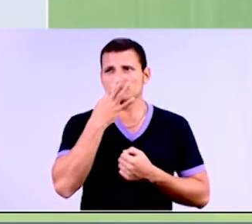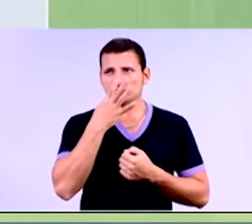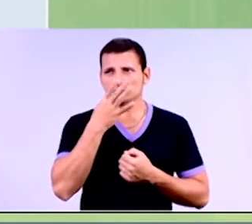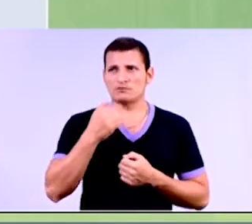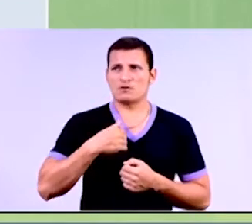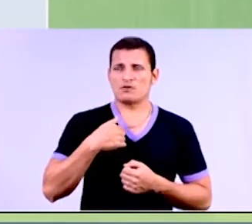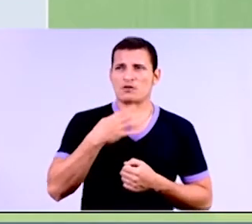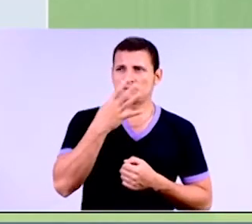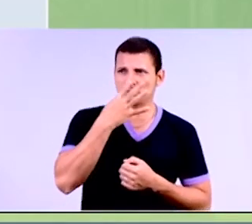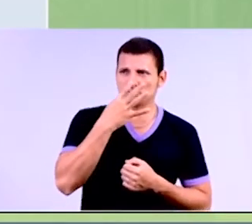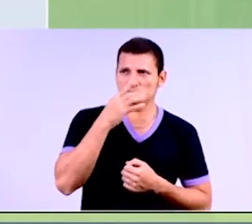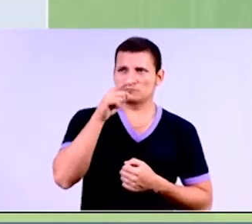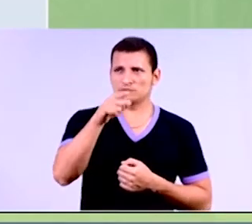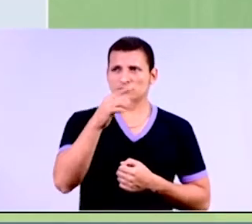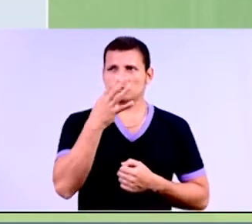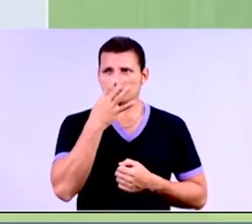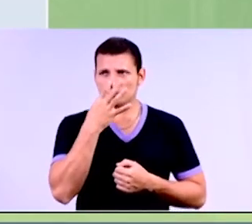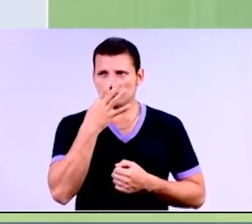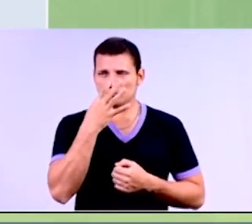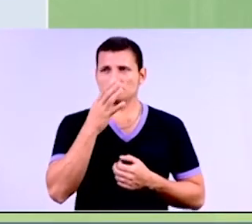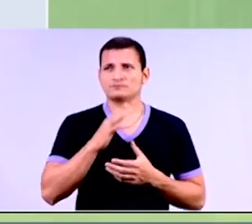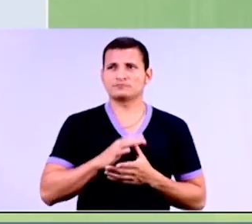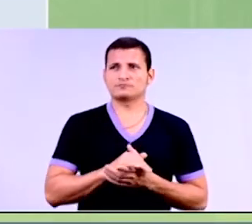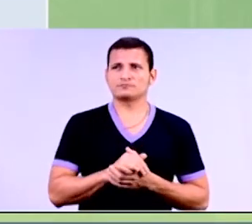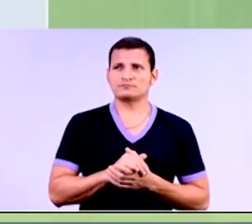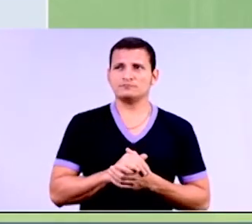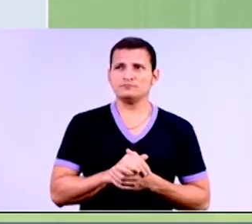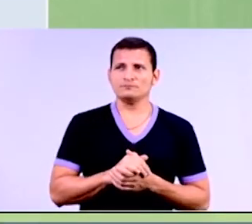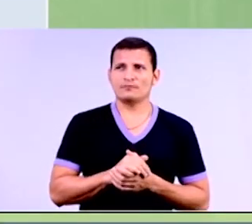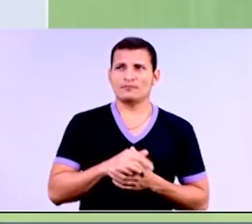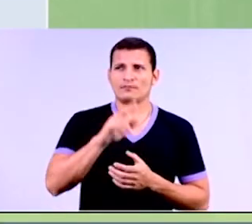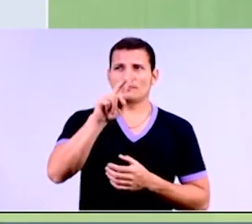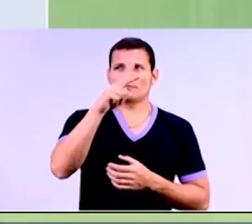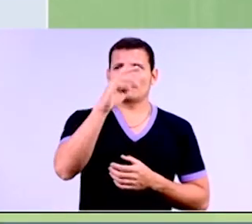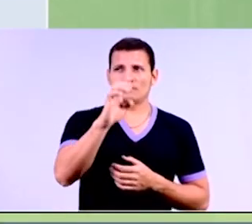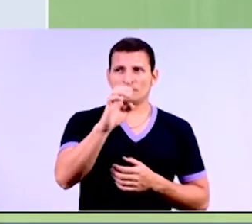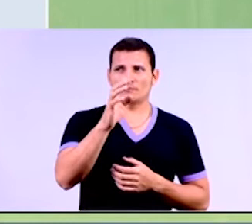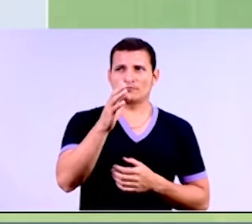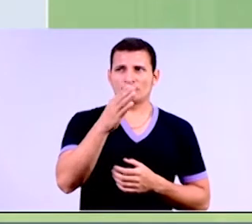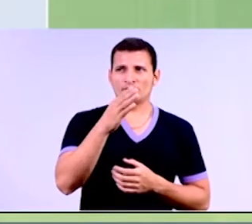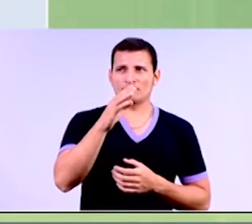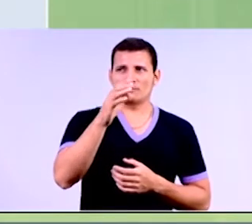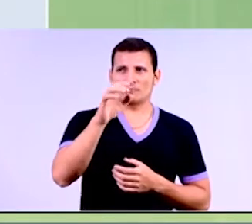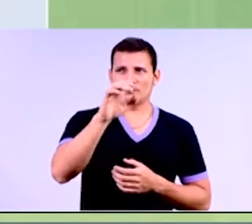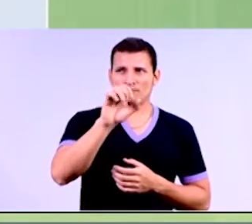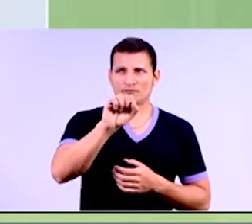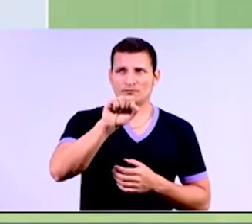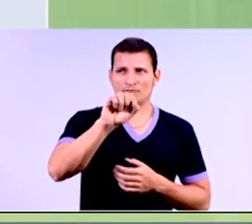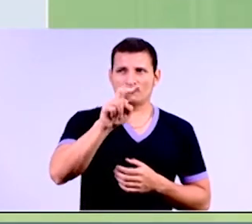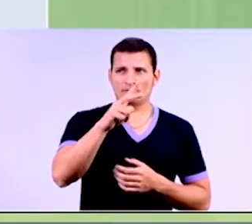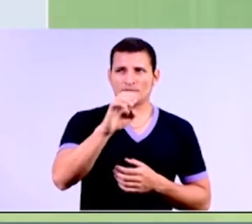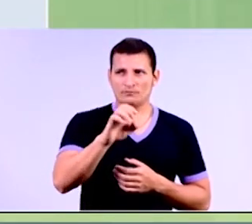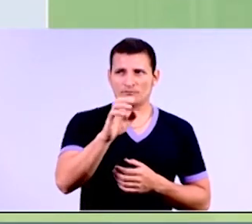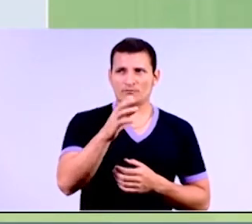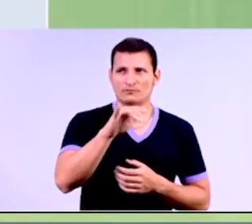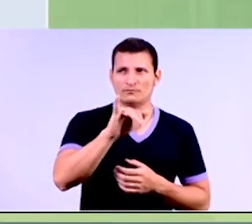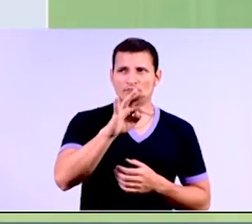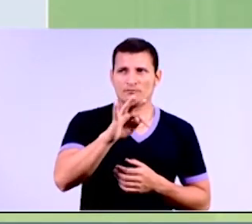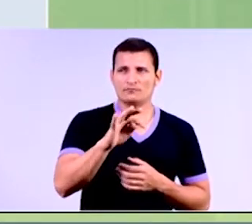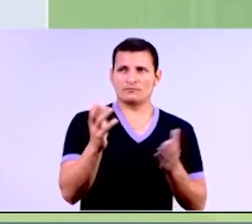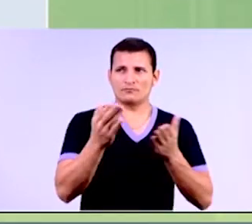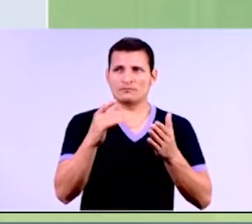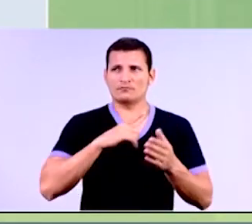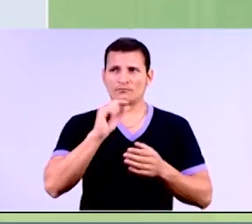assiste. Com as pessoas he, she, it, tem uma alteração, é S. No outro verbo era só S. Por que que